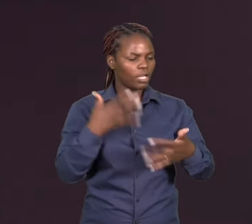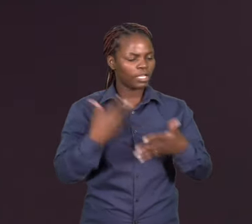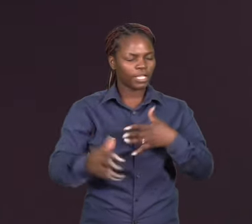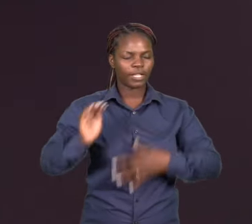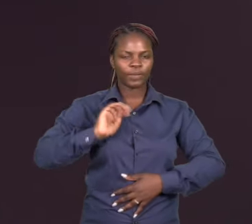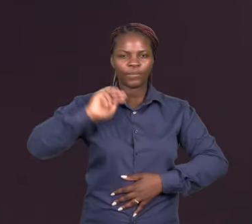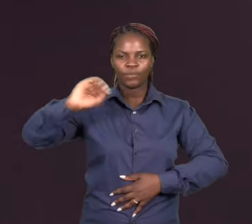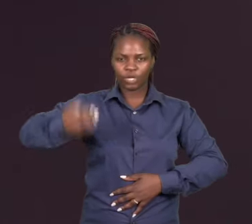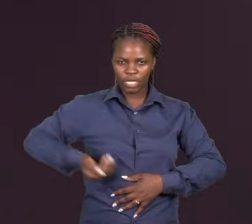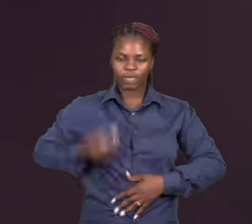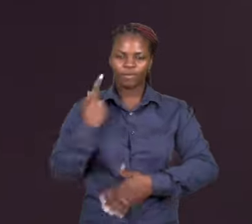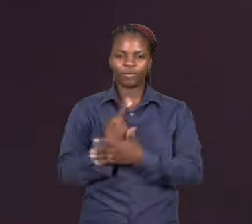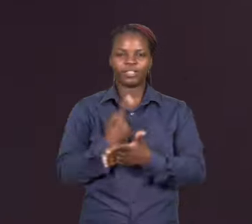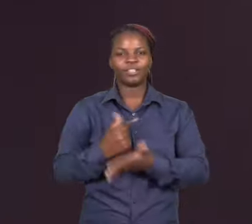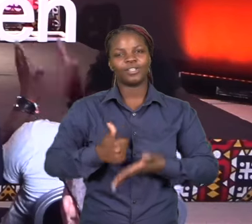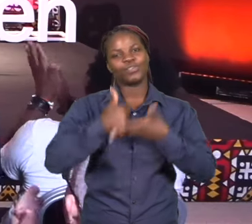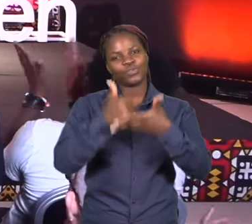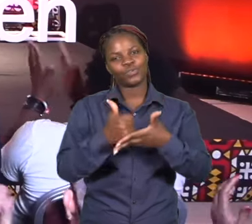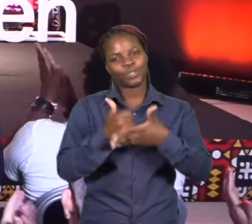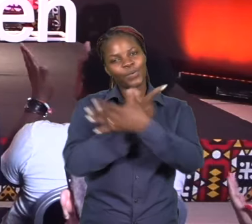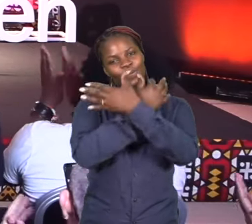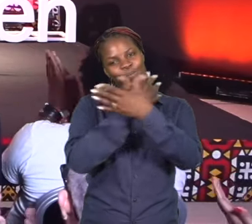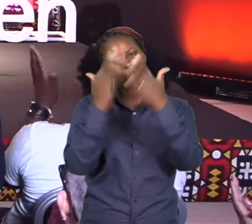Cruze meu caminho muito obrigada